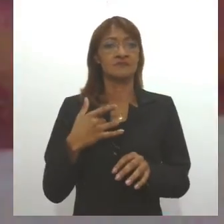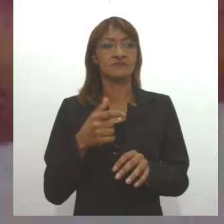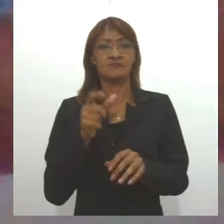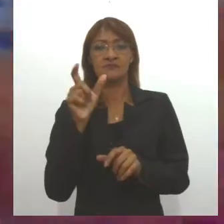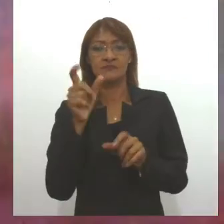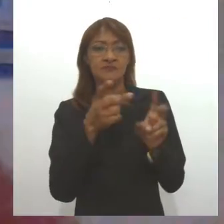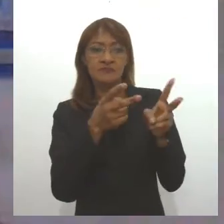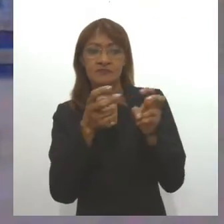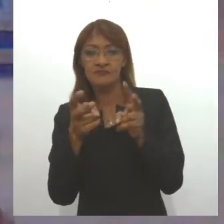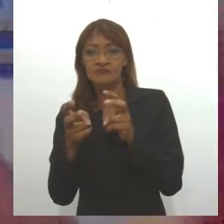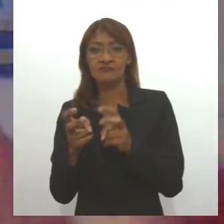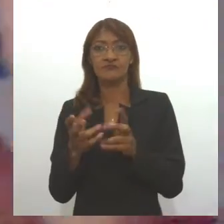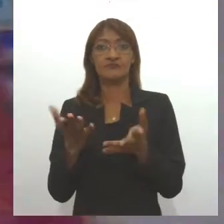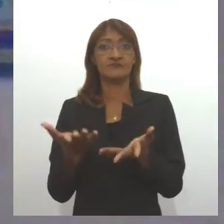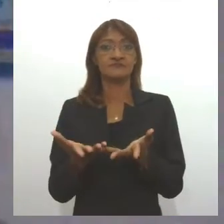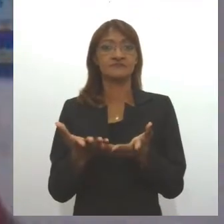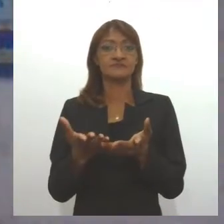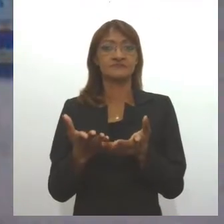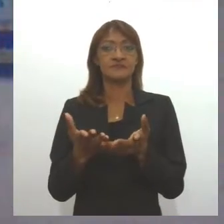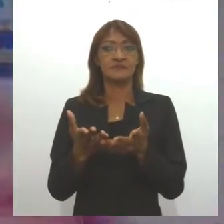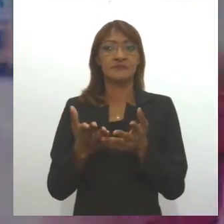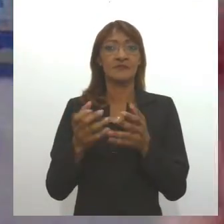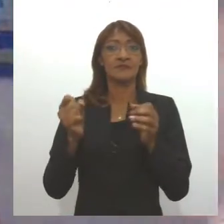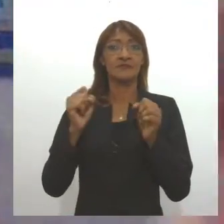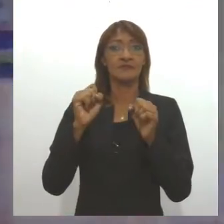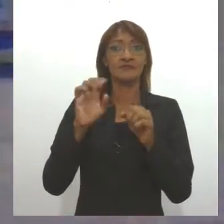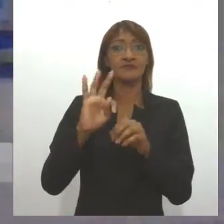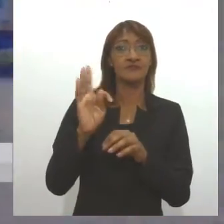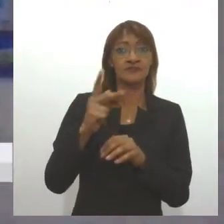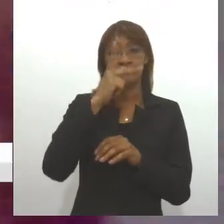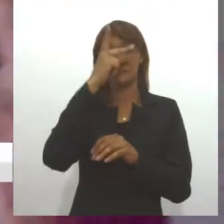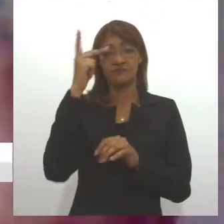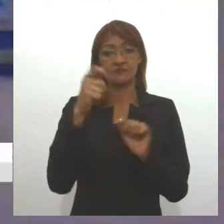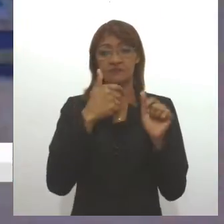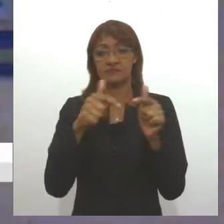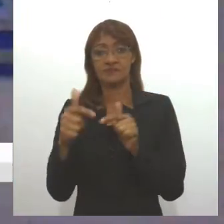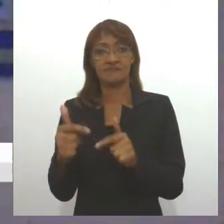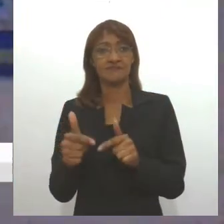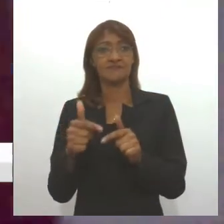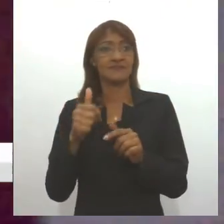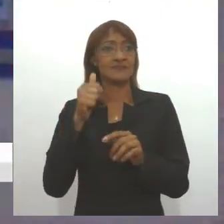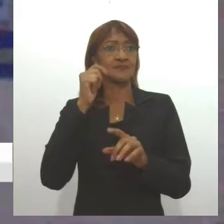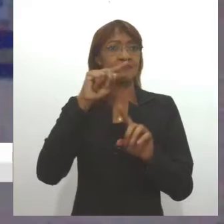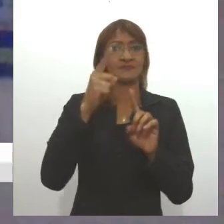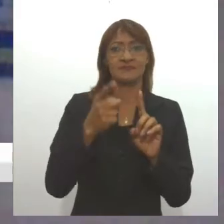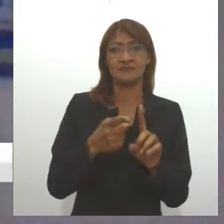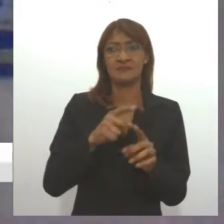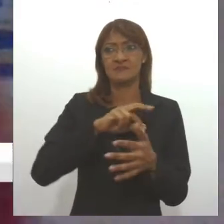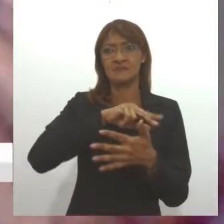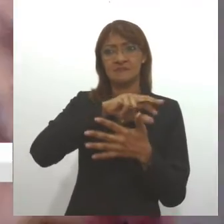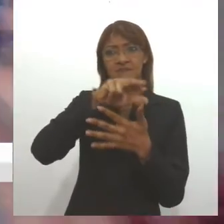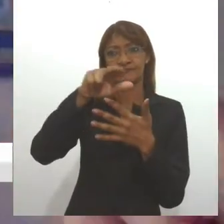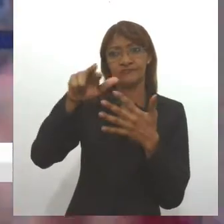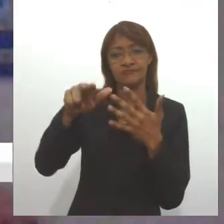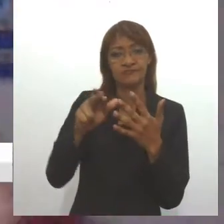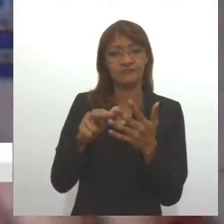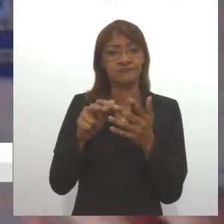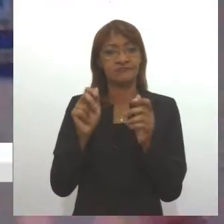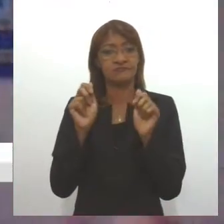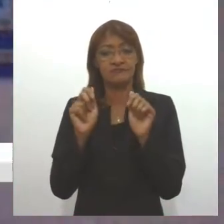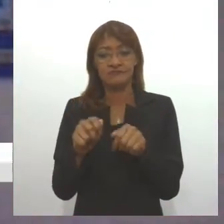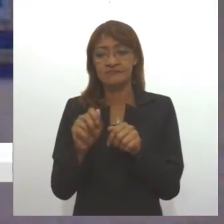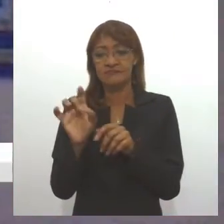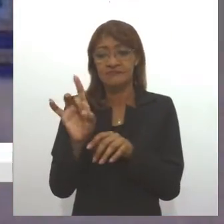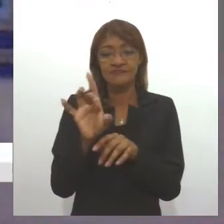do trabalhador, o olhar da gestão. Então, dentro dessas interfaces, a gente consegue ter um pouco de cada